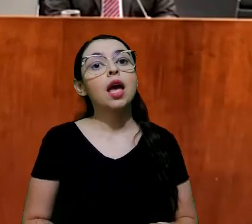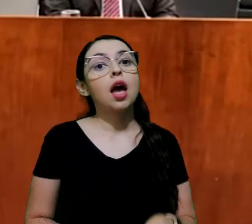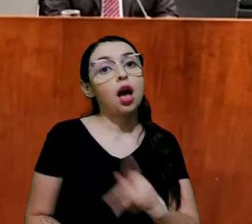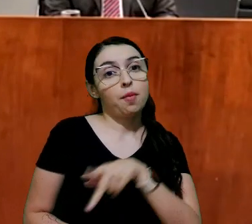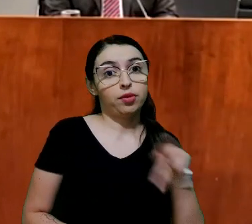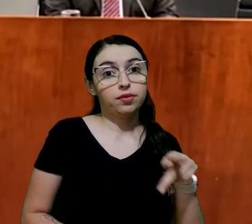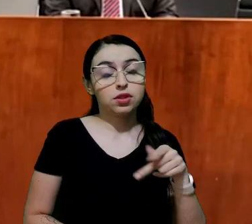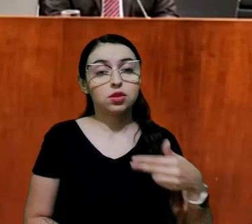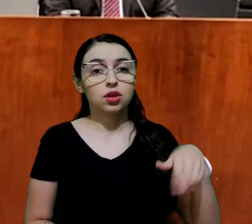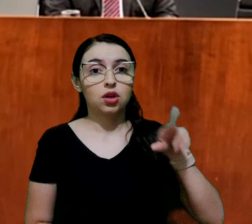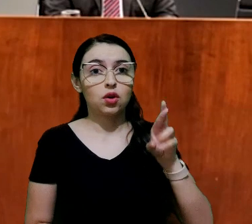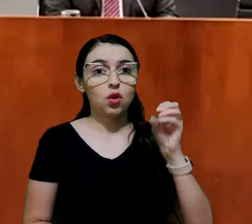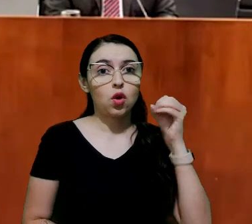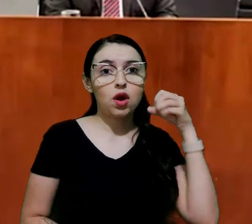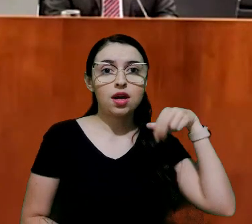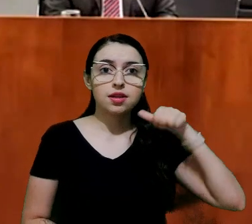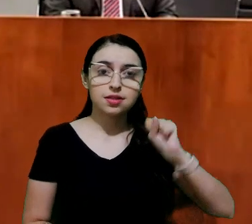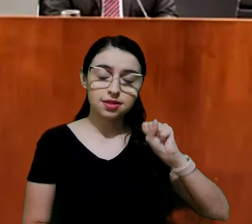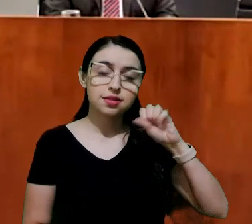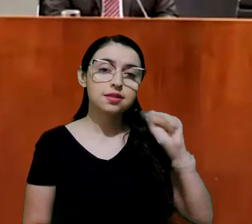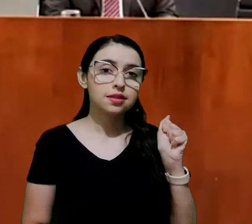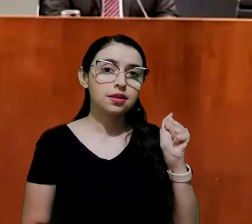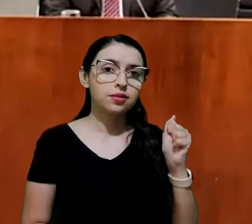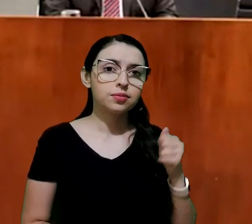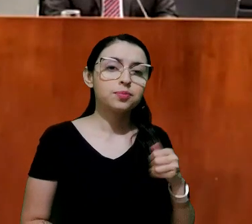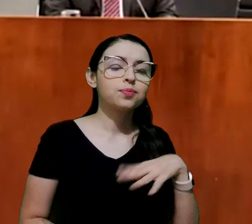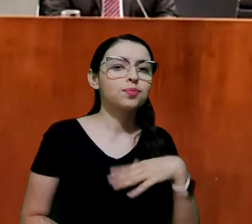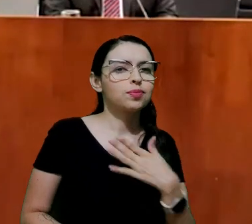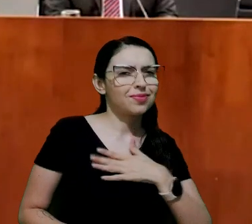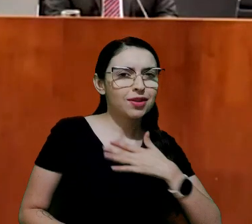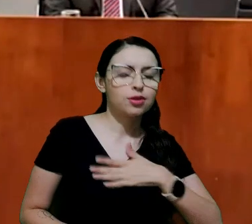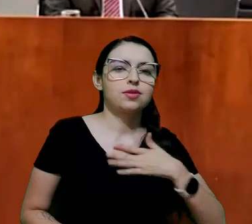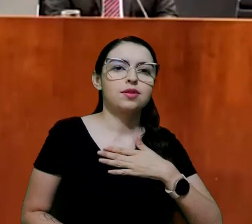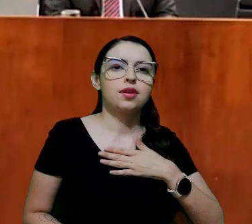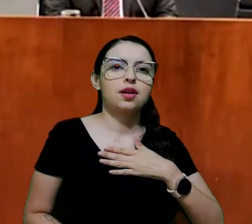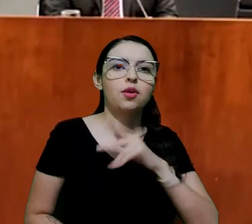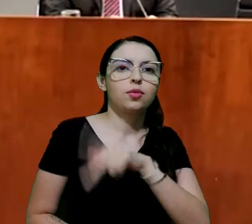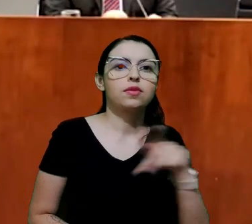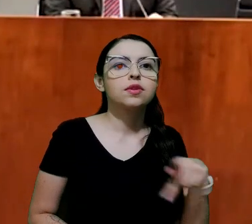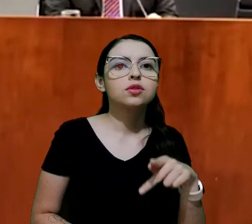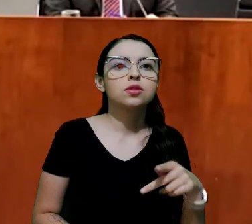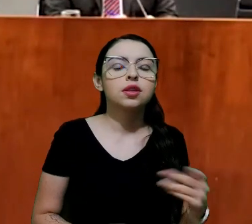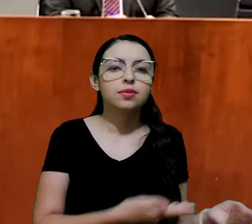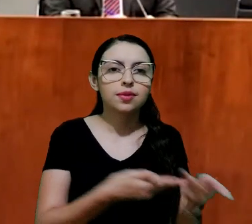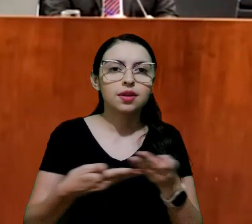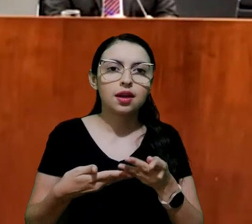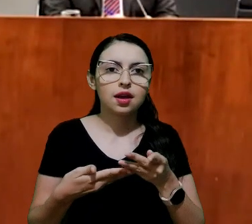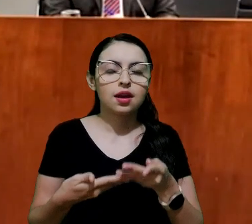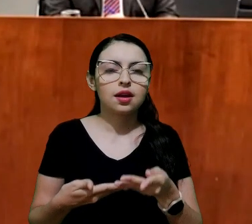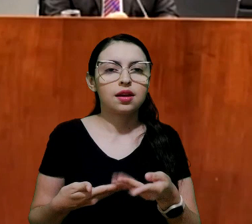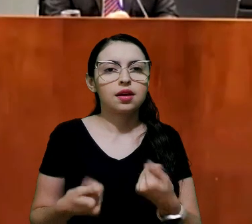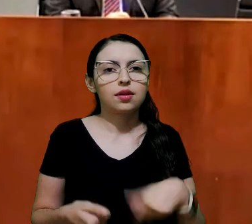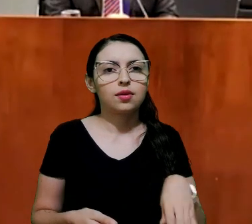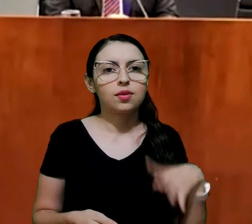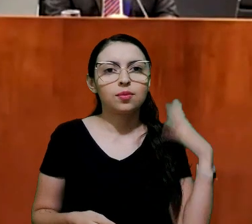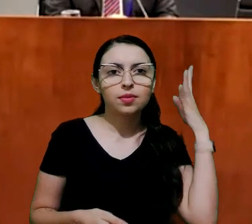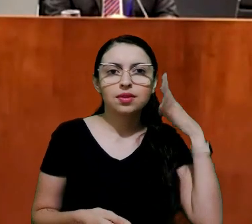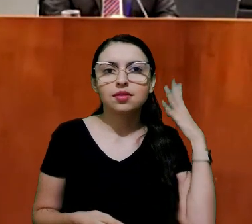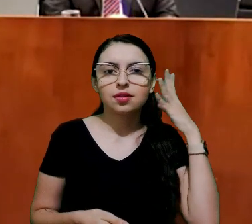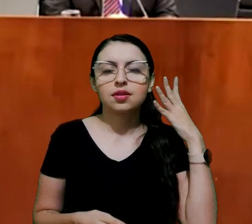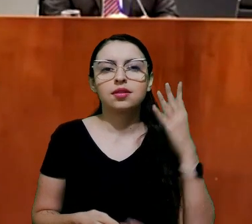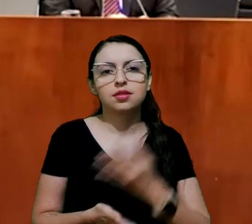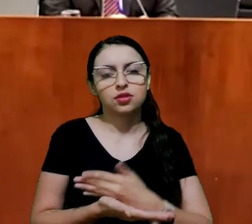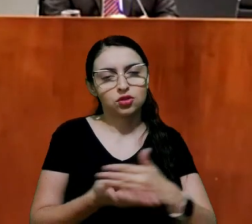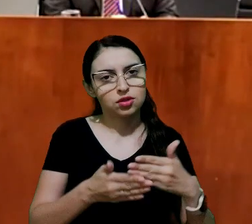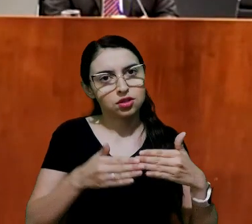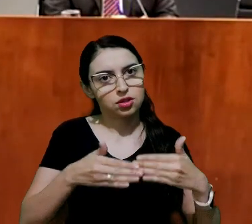Neri, muita honra, professora, que nos brindará com a conferência de abertura, e mais